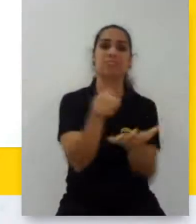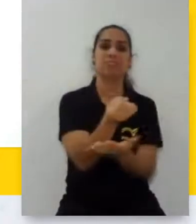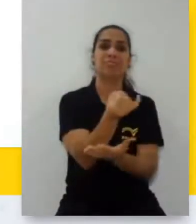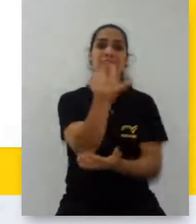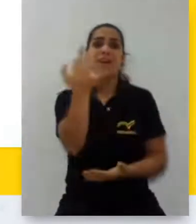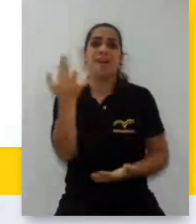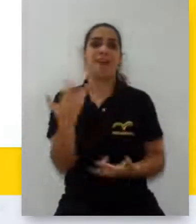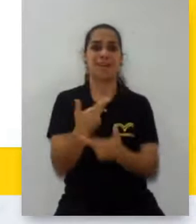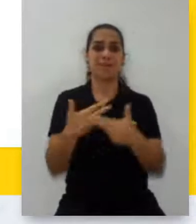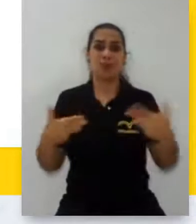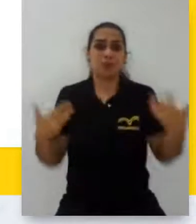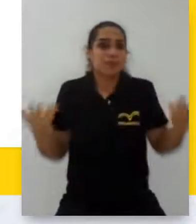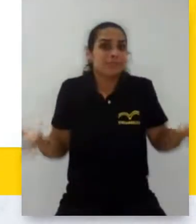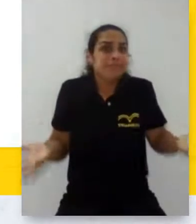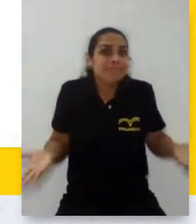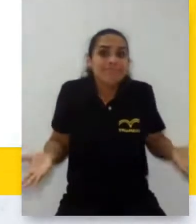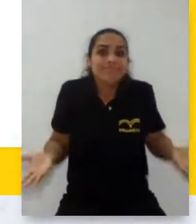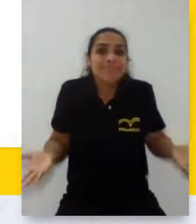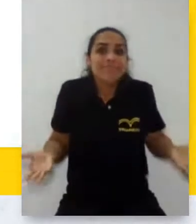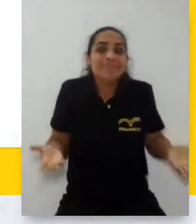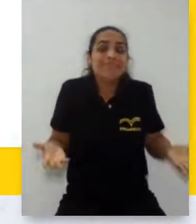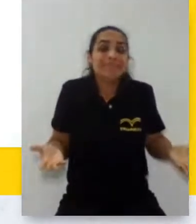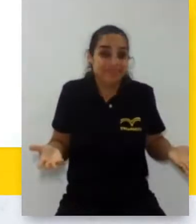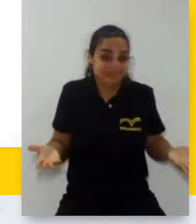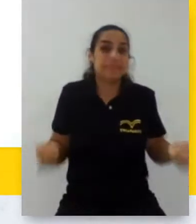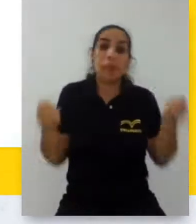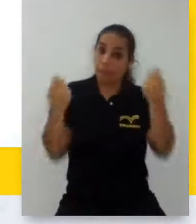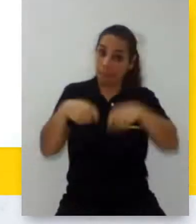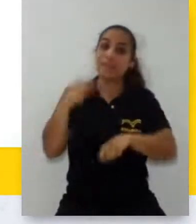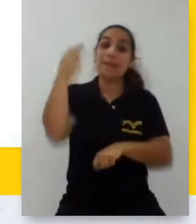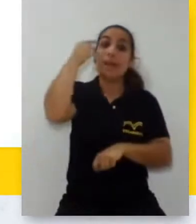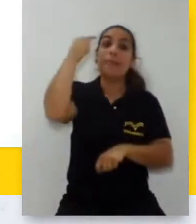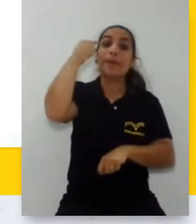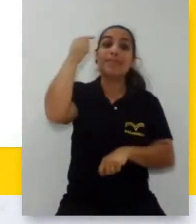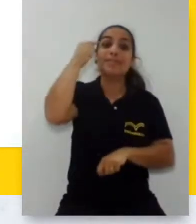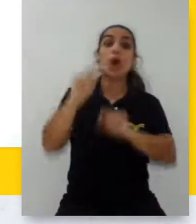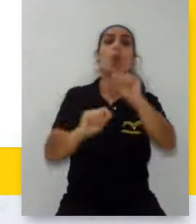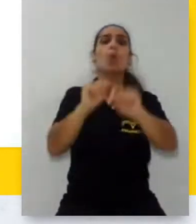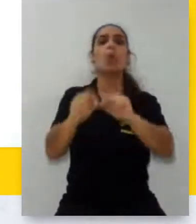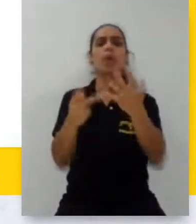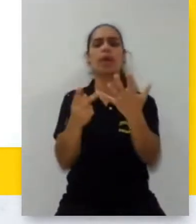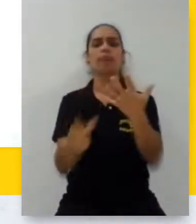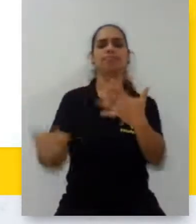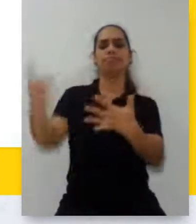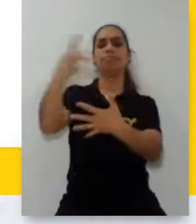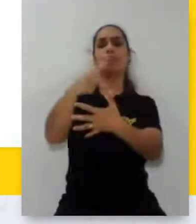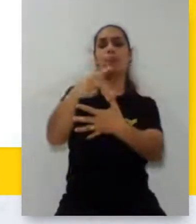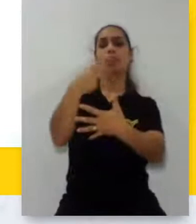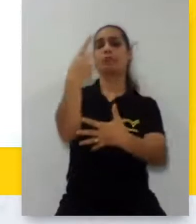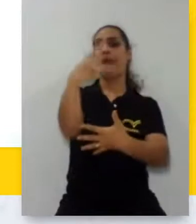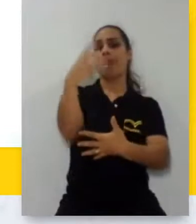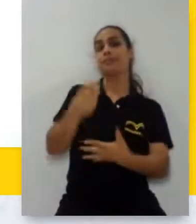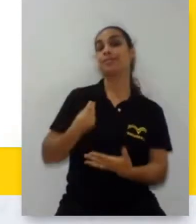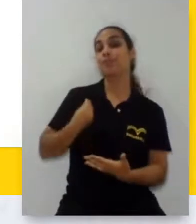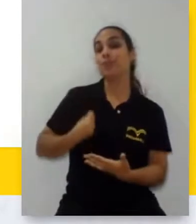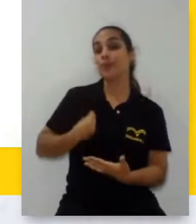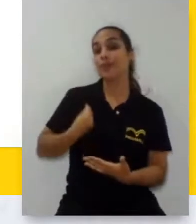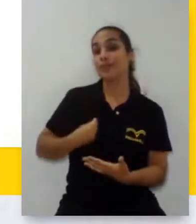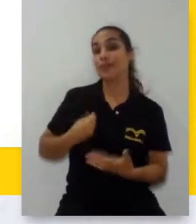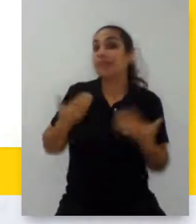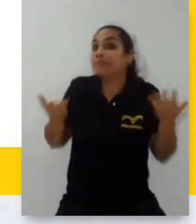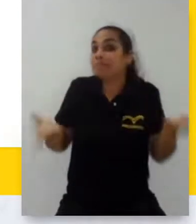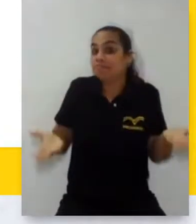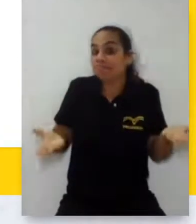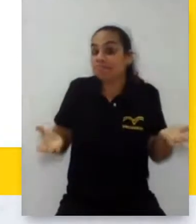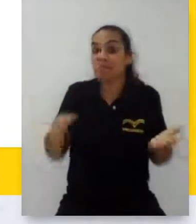né? Ah, mas não quero, não vou investir dinheiro, não vou pagar uma academia, não vou pagar personal trainer. Ok, você quer fazer por tua conta? A